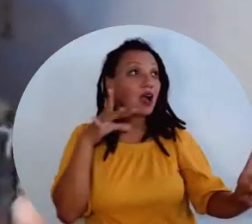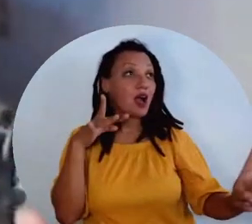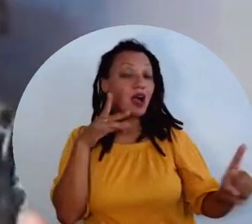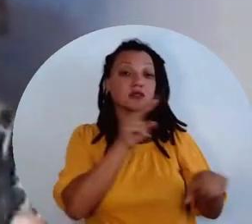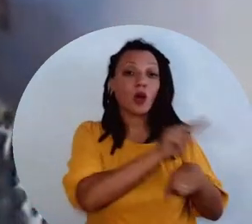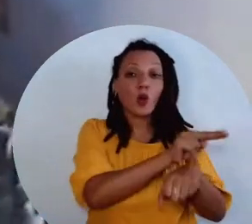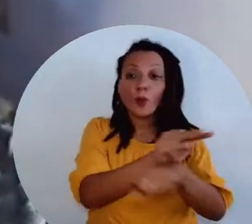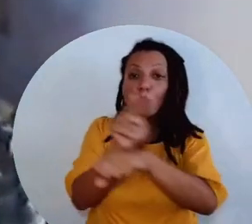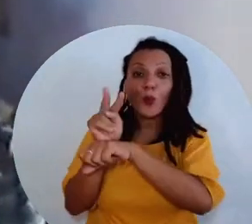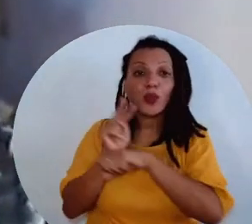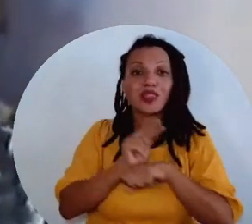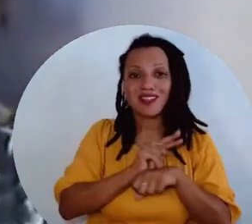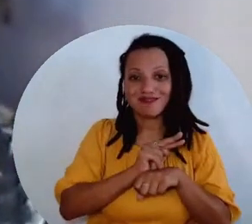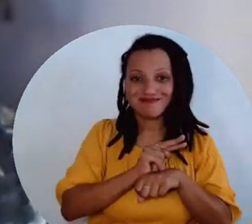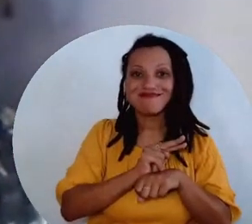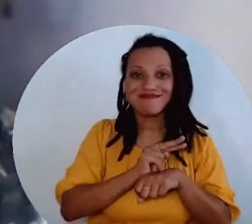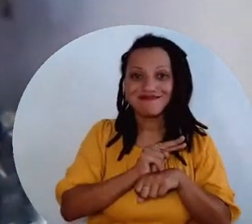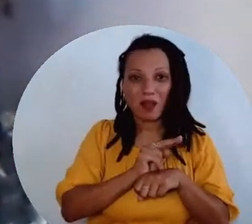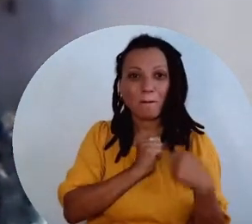com a proteção,